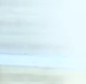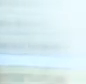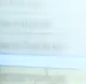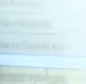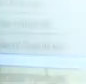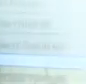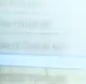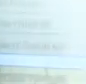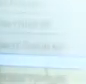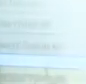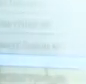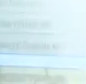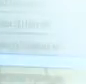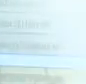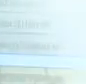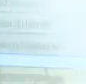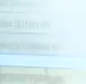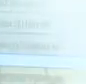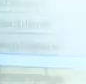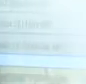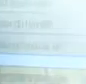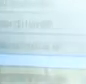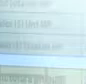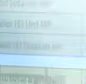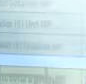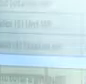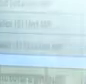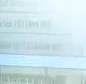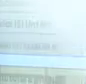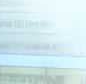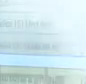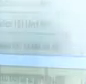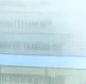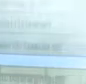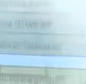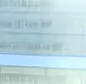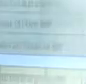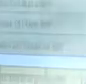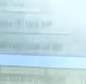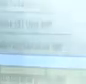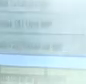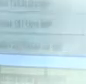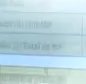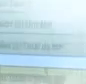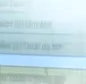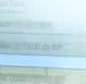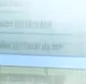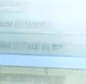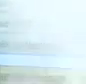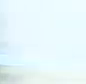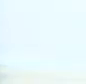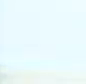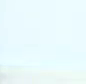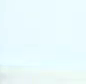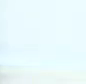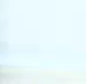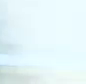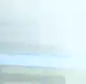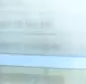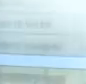alfa. 3 matérias-primas alfas. Se eu tenho que produzir o produto acabado